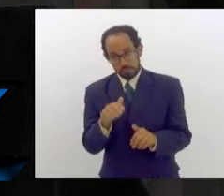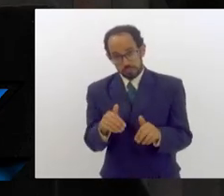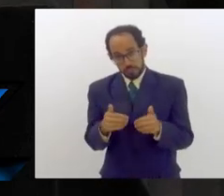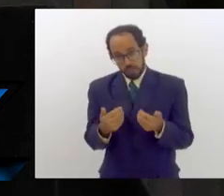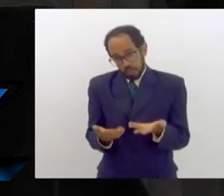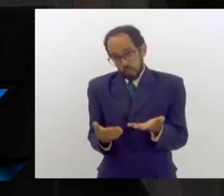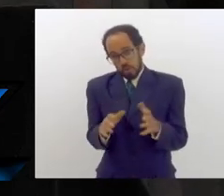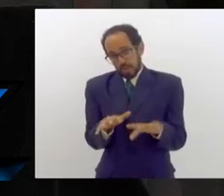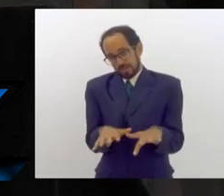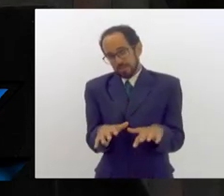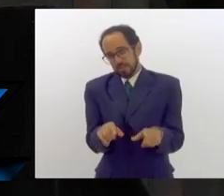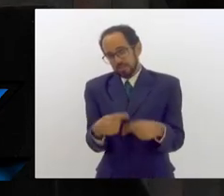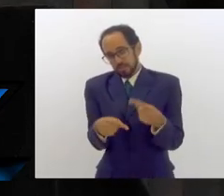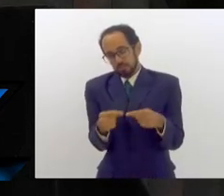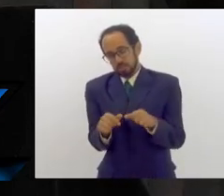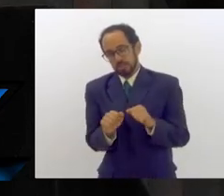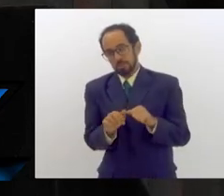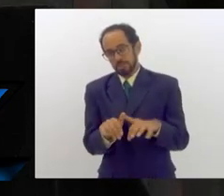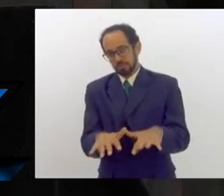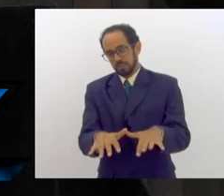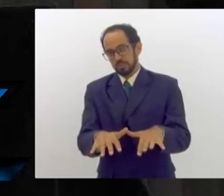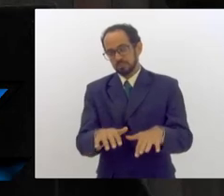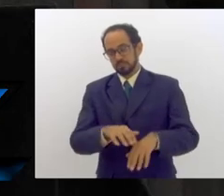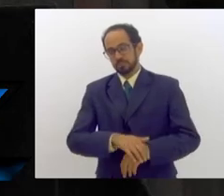E aí com a pandemia